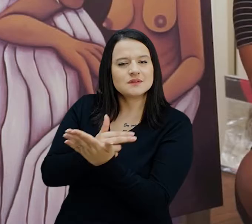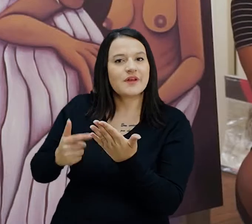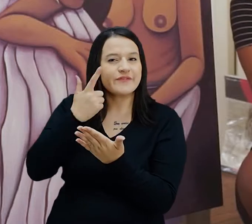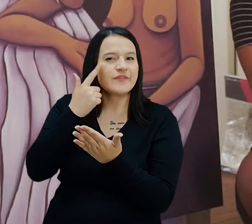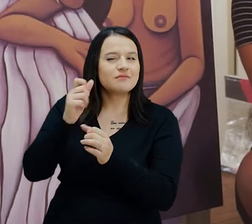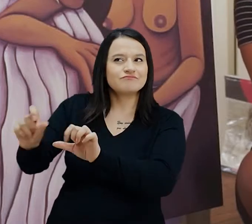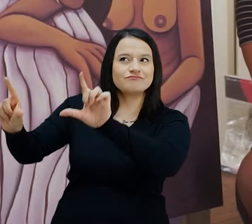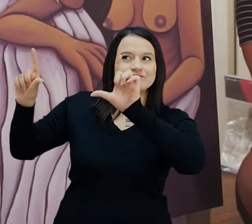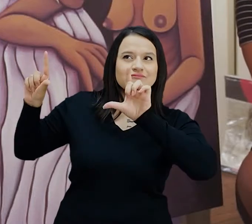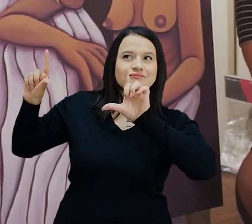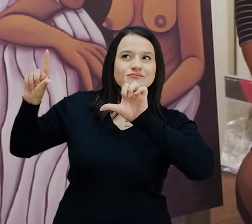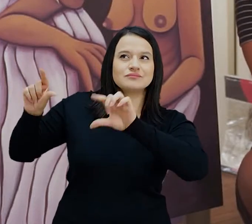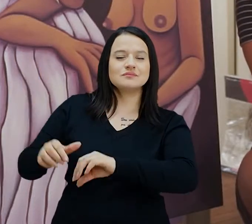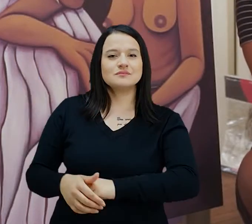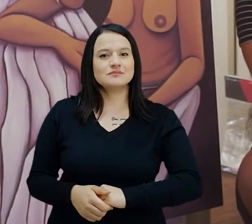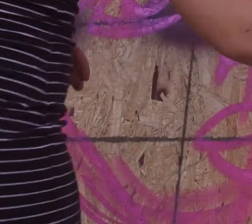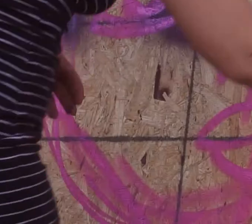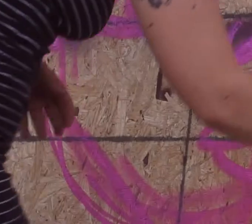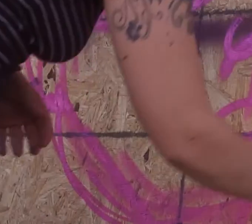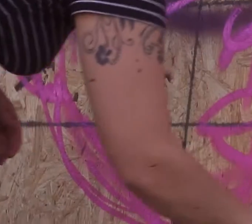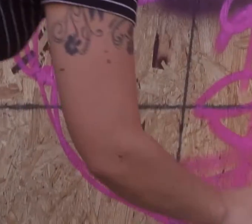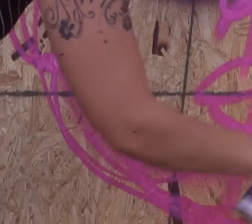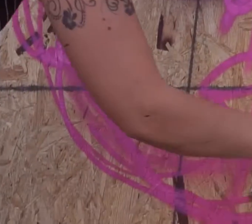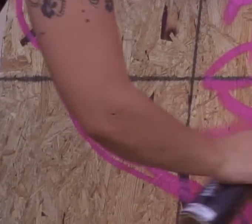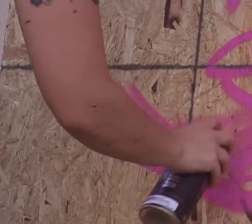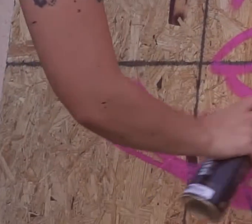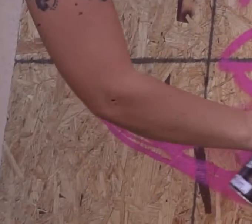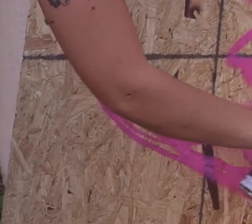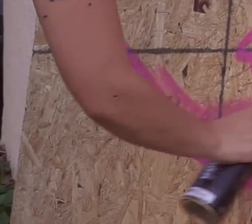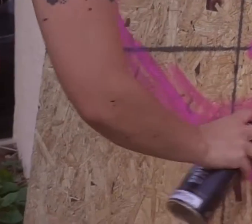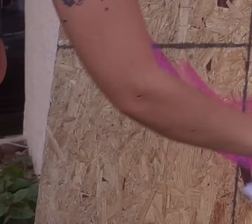técnicas que eu vou ensinar aqui para vocês de desenho.